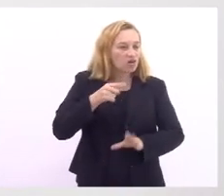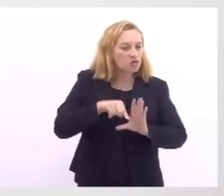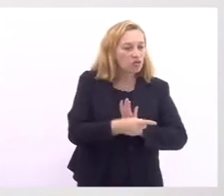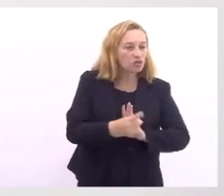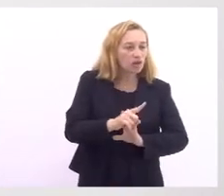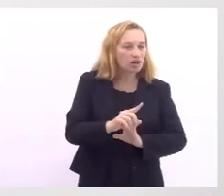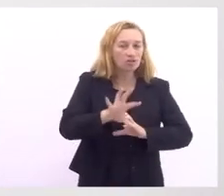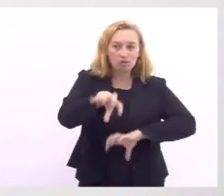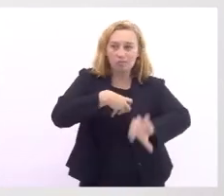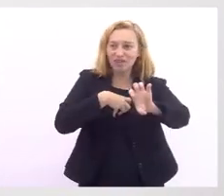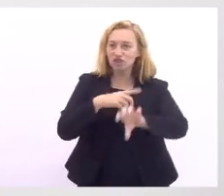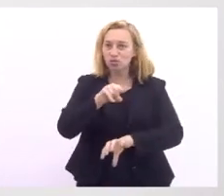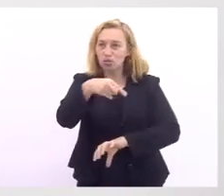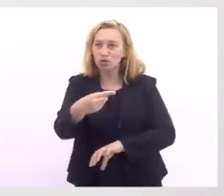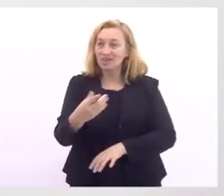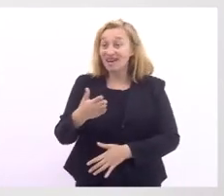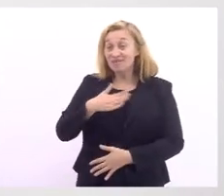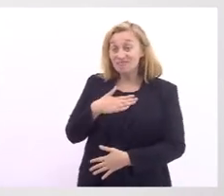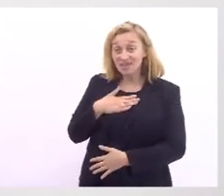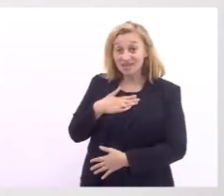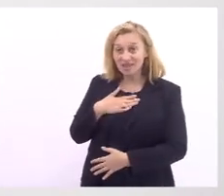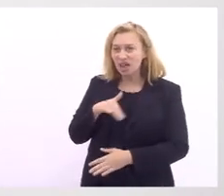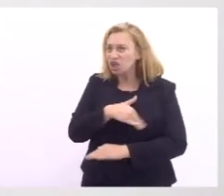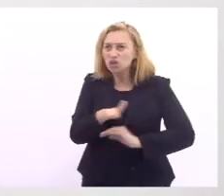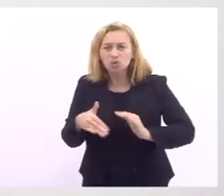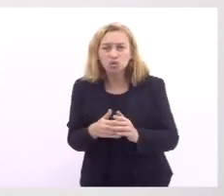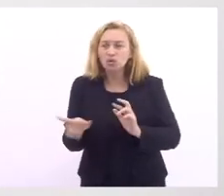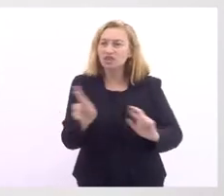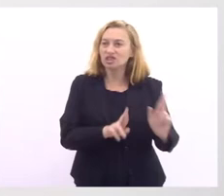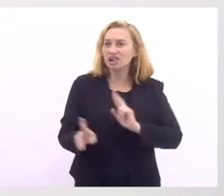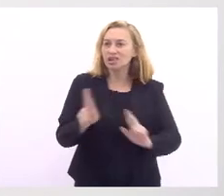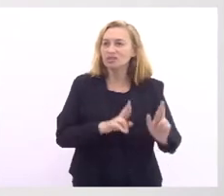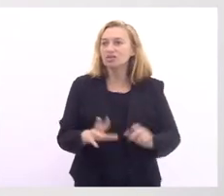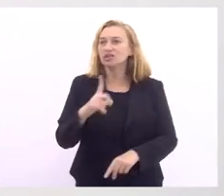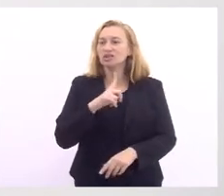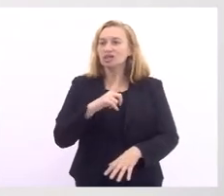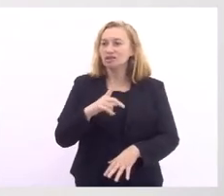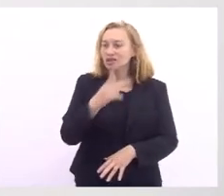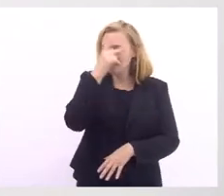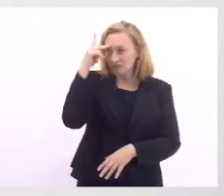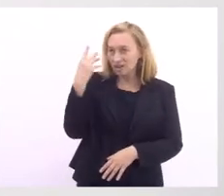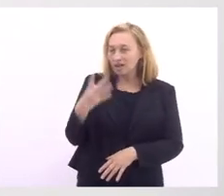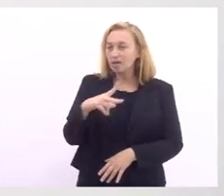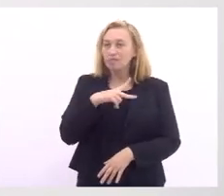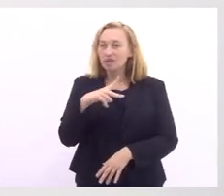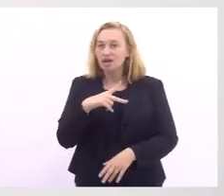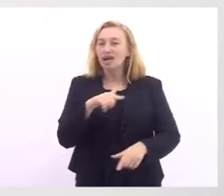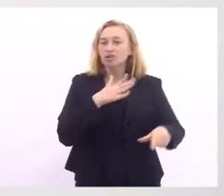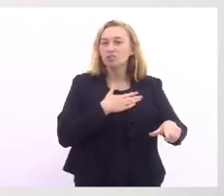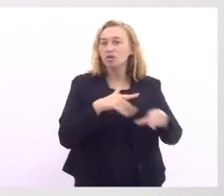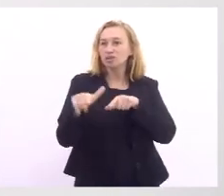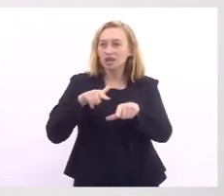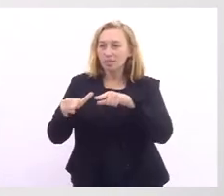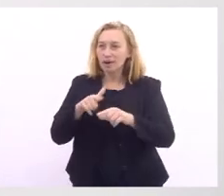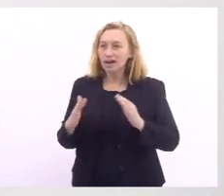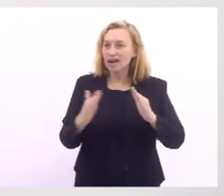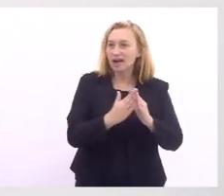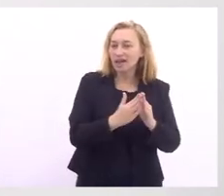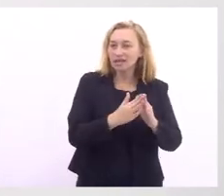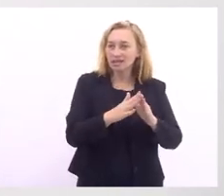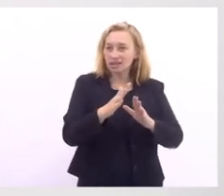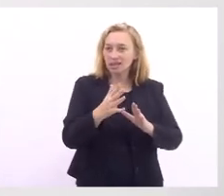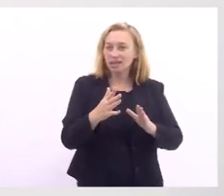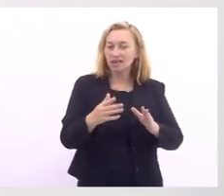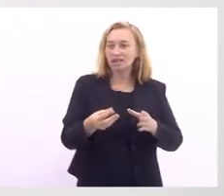o outro e isso tá em mim em todas as relações que eu tenho na vida pessoal e no meu trabalho a casa Fluminense está em